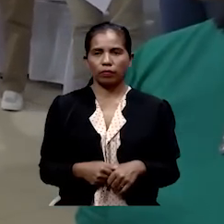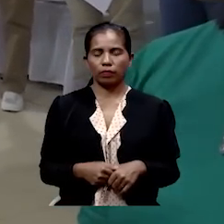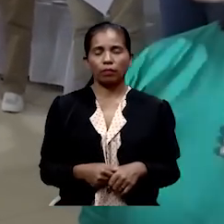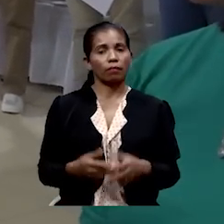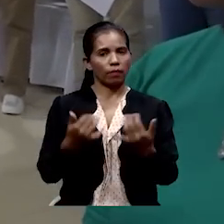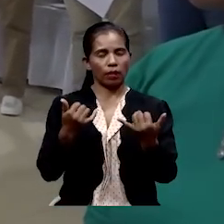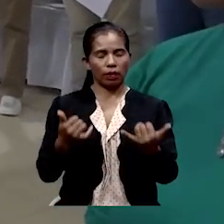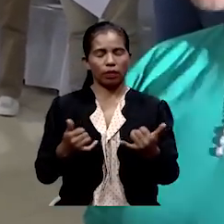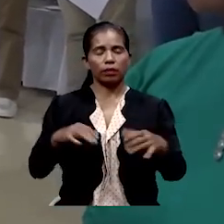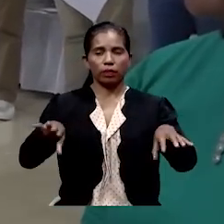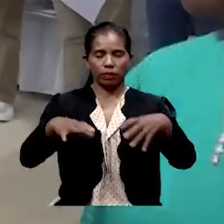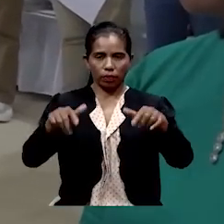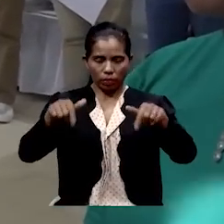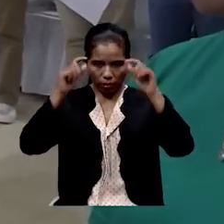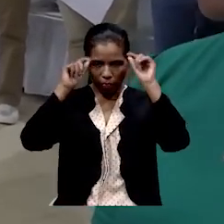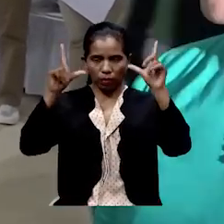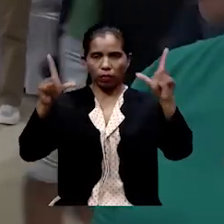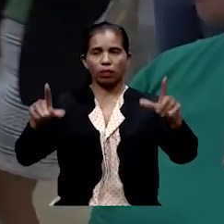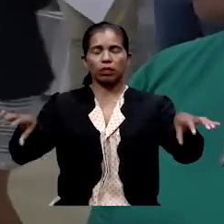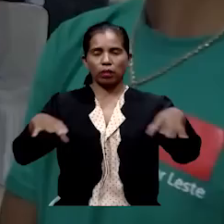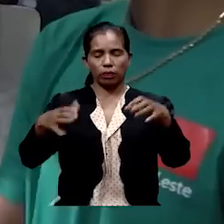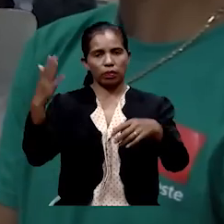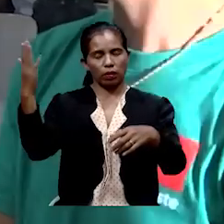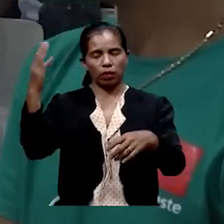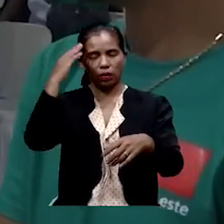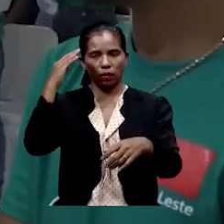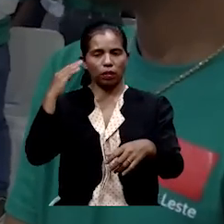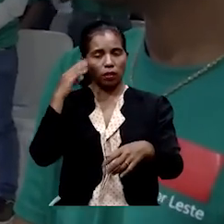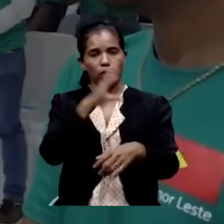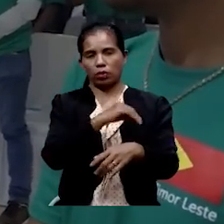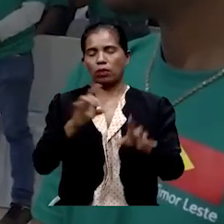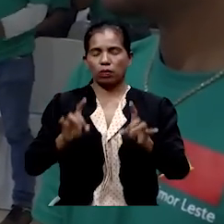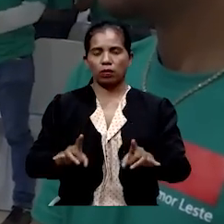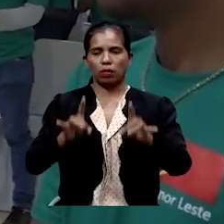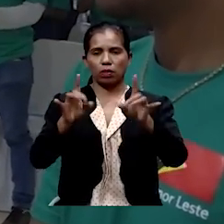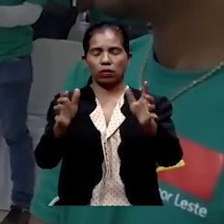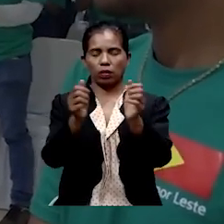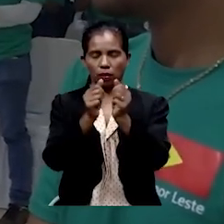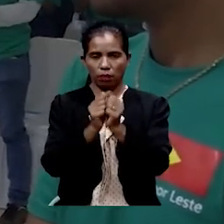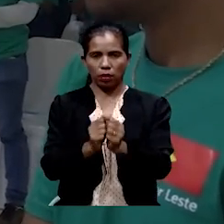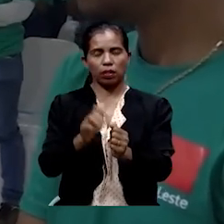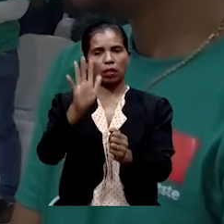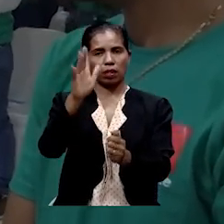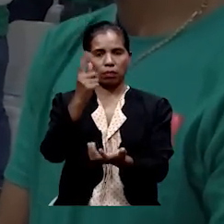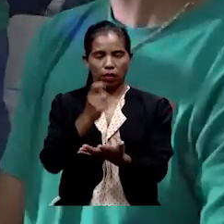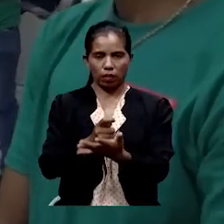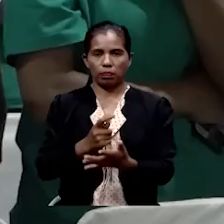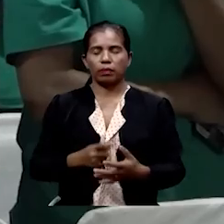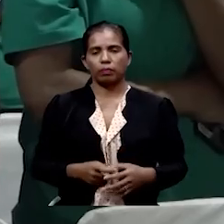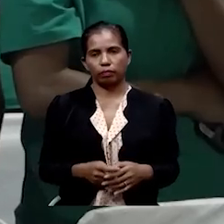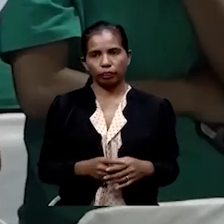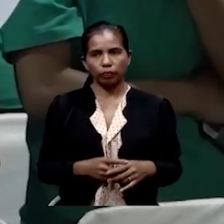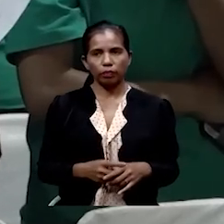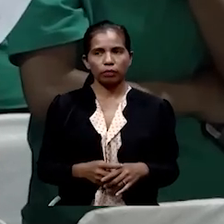Dadang ne trabalhador Timor Oang nebe serviço Coreia do Sul no Australia hamutuk rehun lima resen.